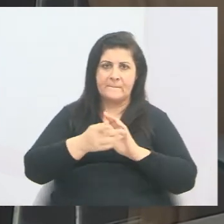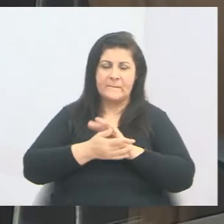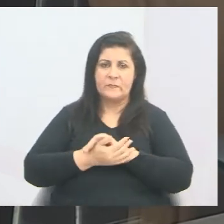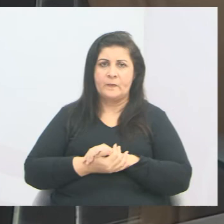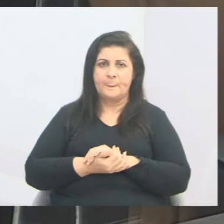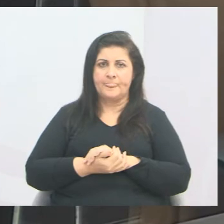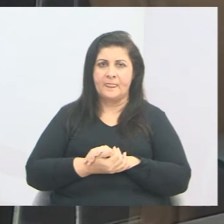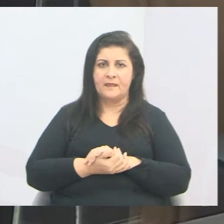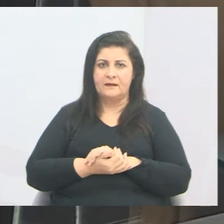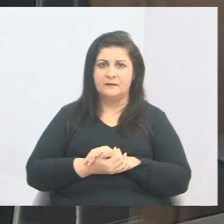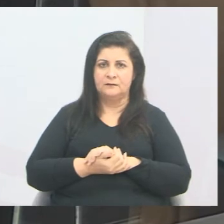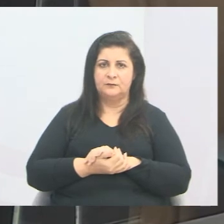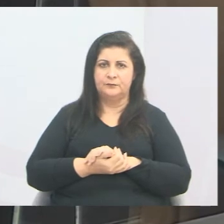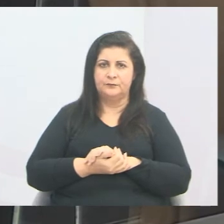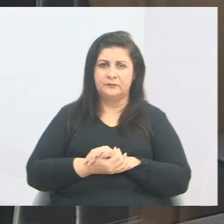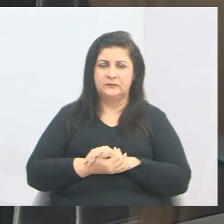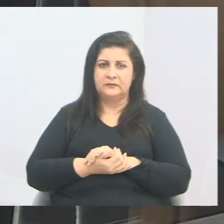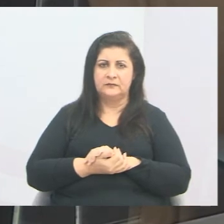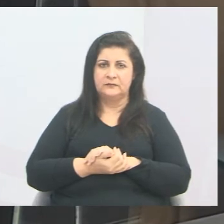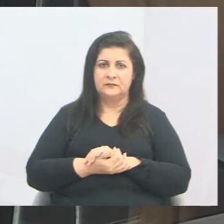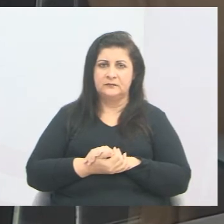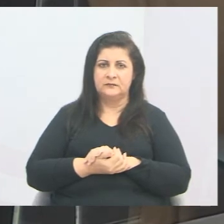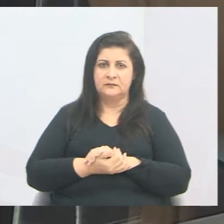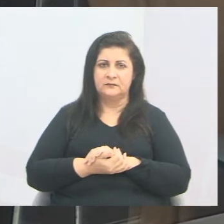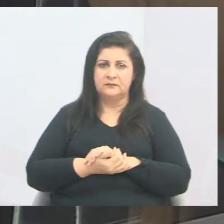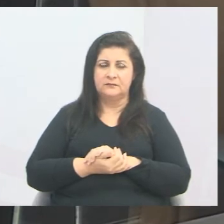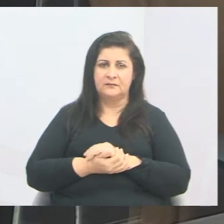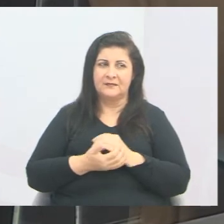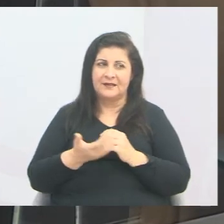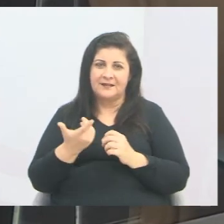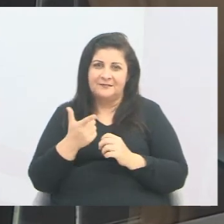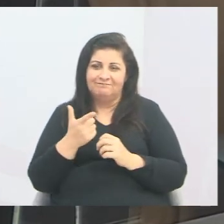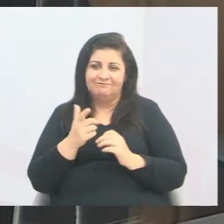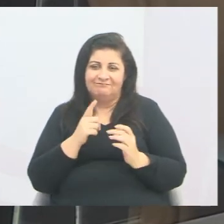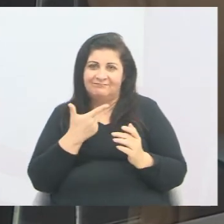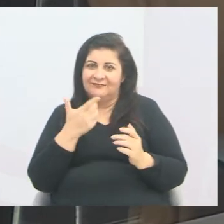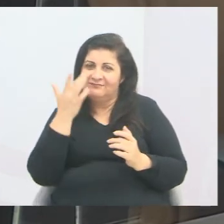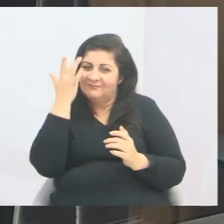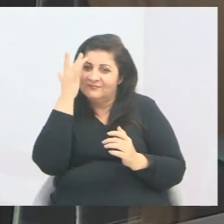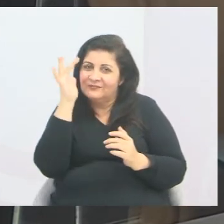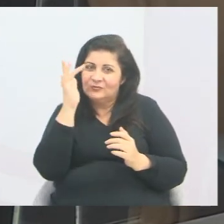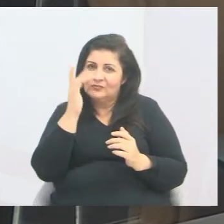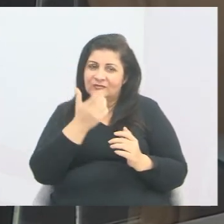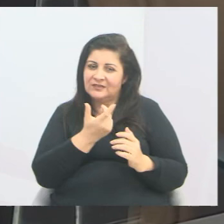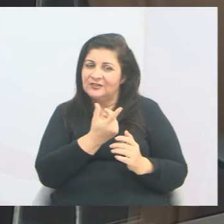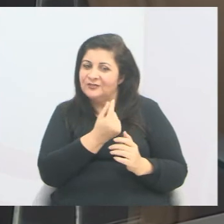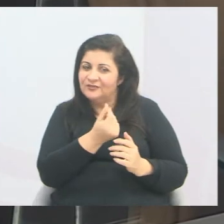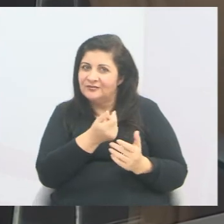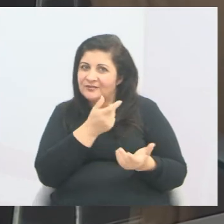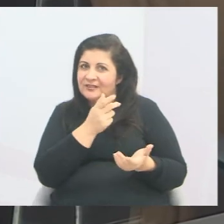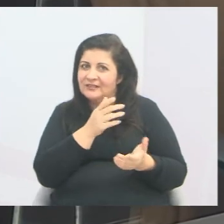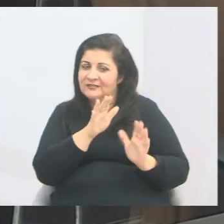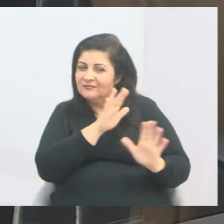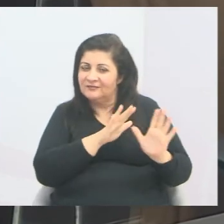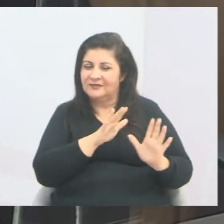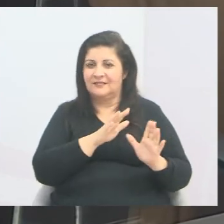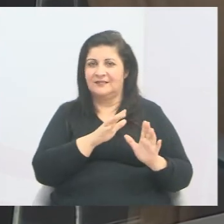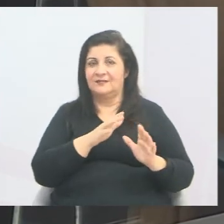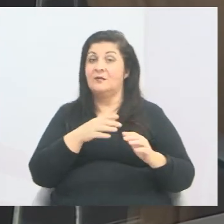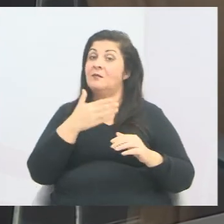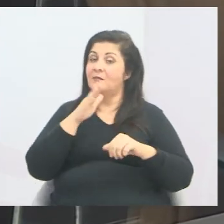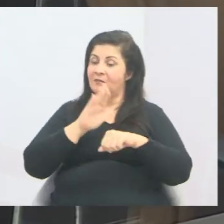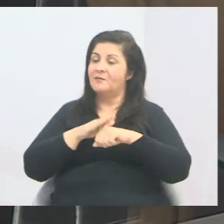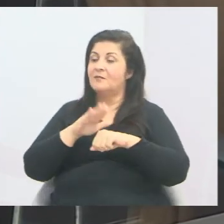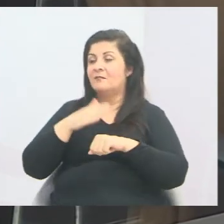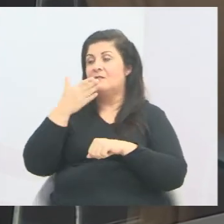E eu não tenho muita afinidade com o financeiro, eu tenho mais afinidade com as pessoas e